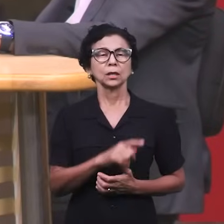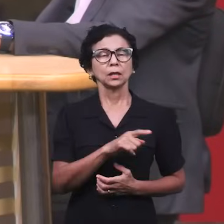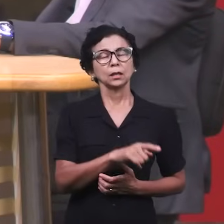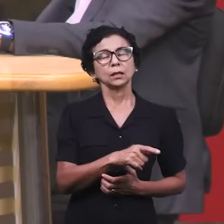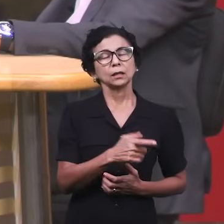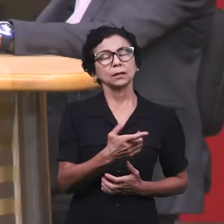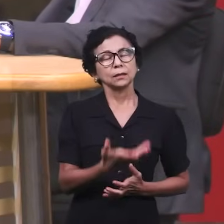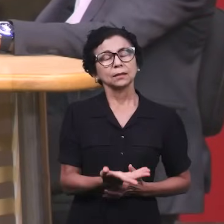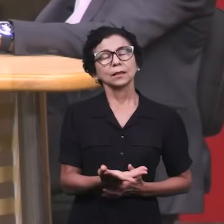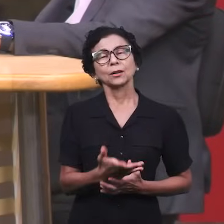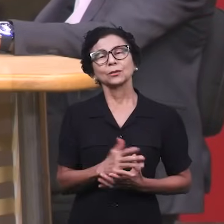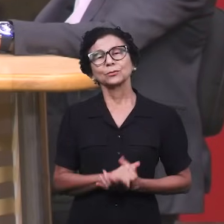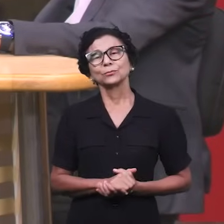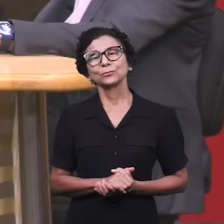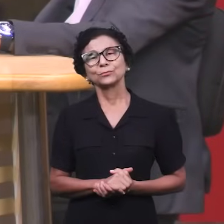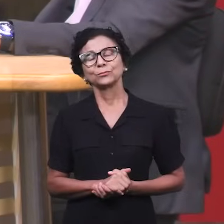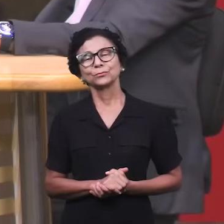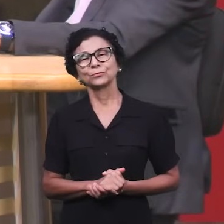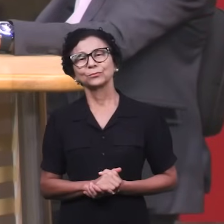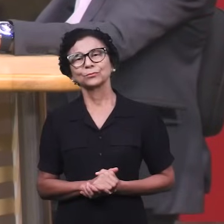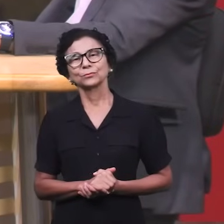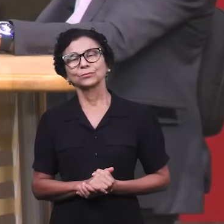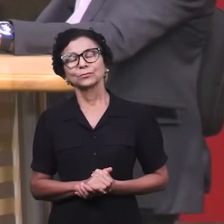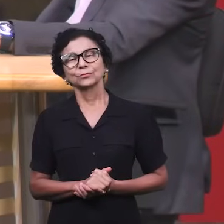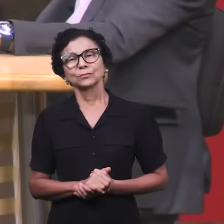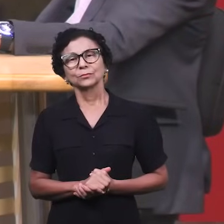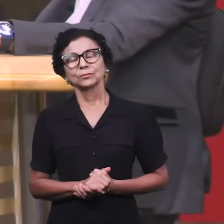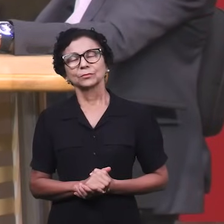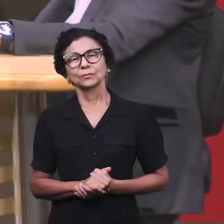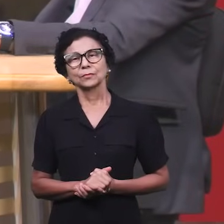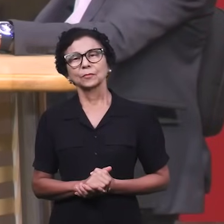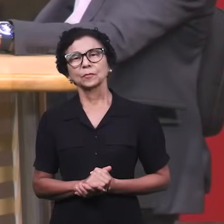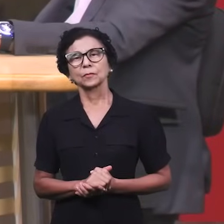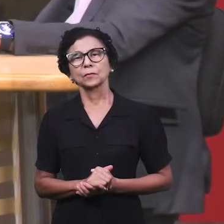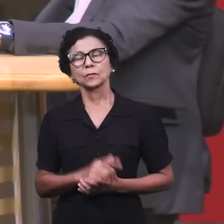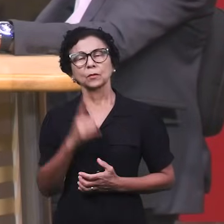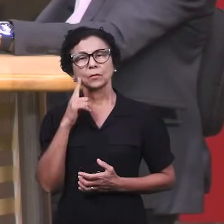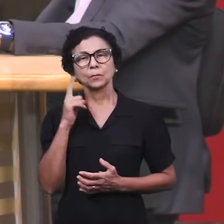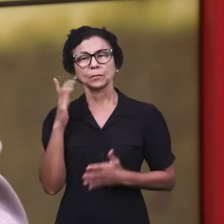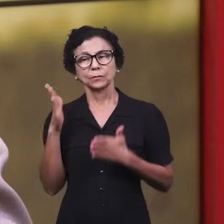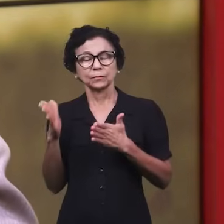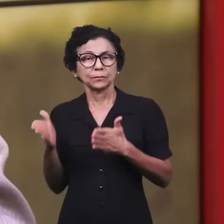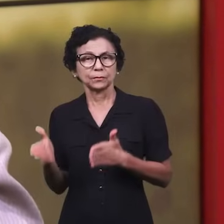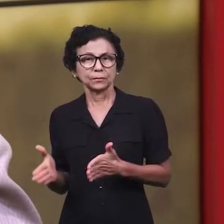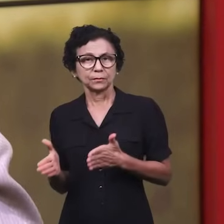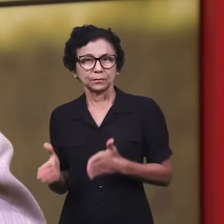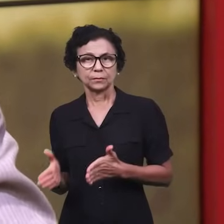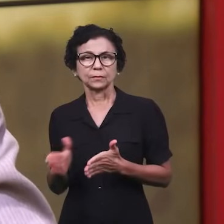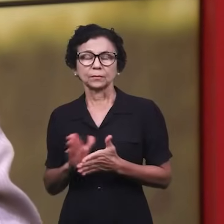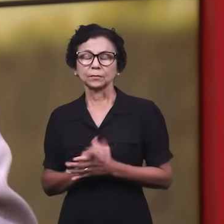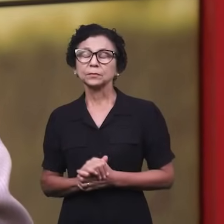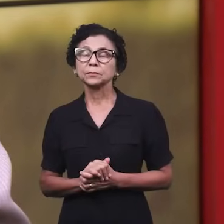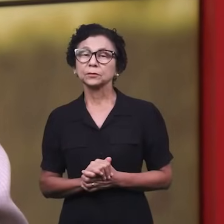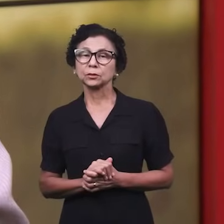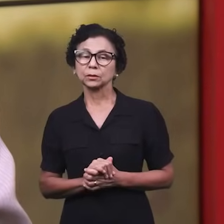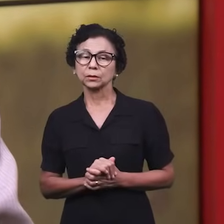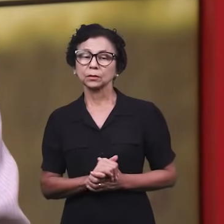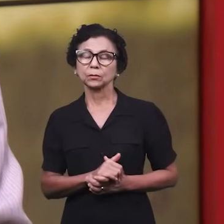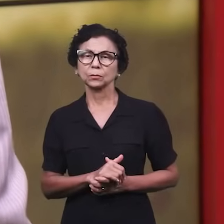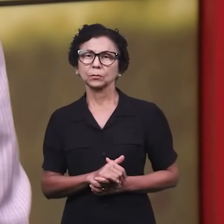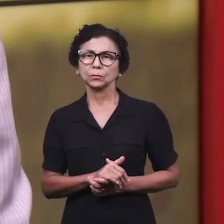comigo então nós vemos que a fidelidade a transmissão de uma herança Quem transmite tem de ser